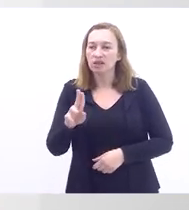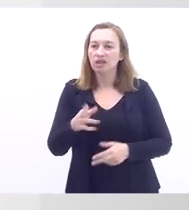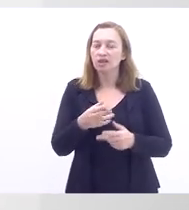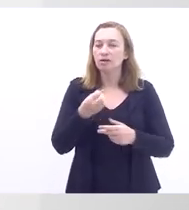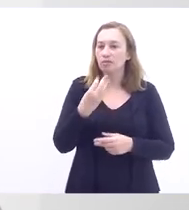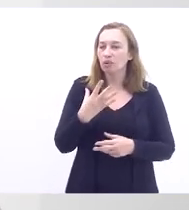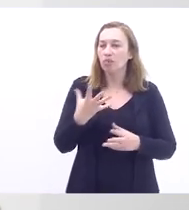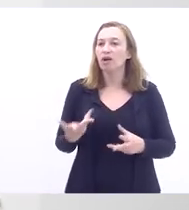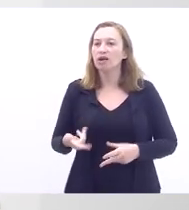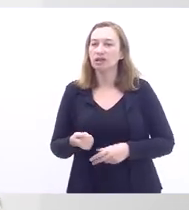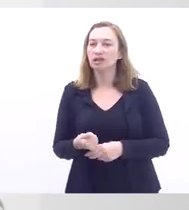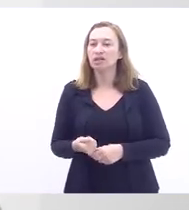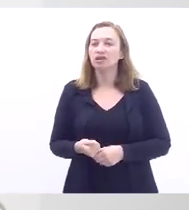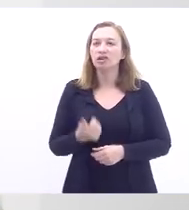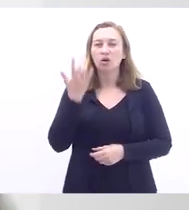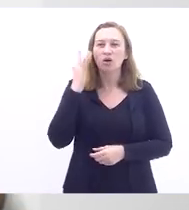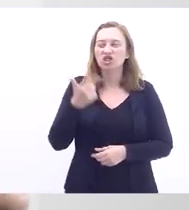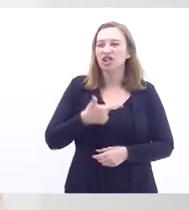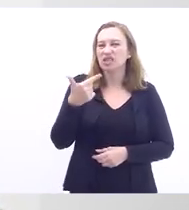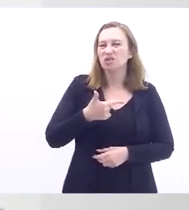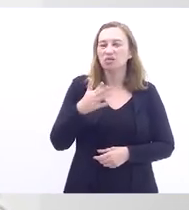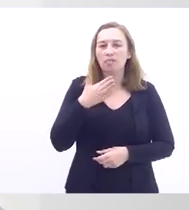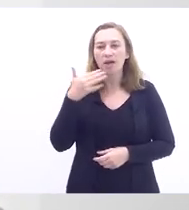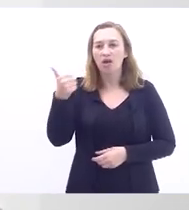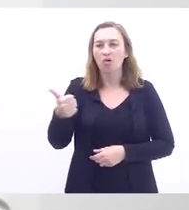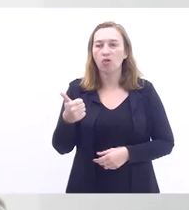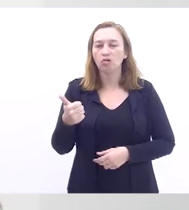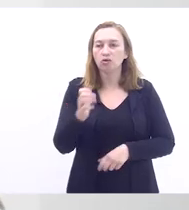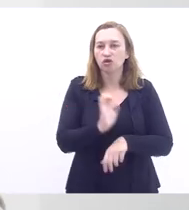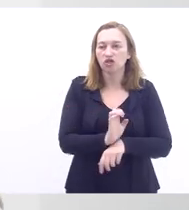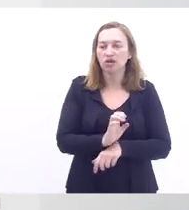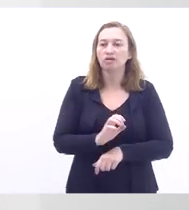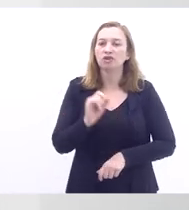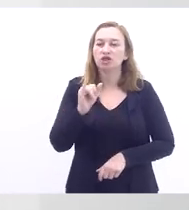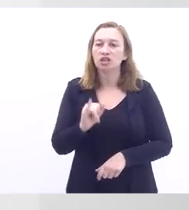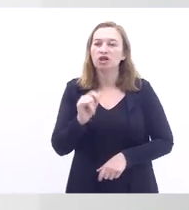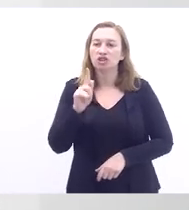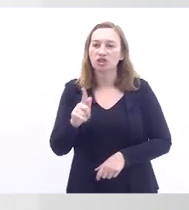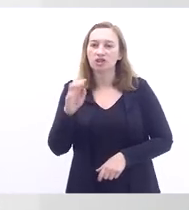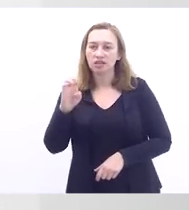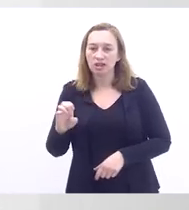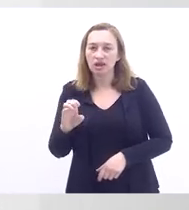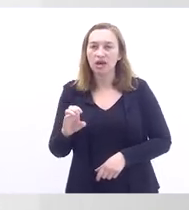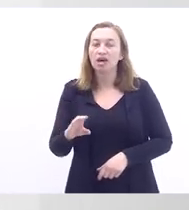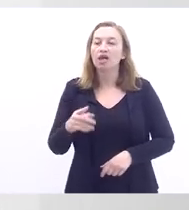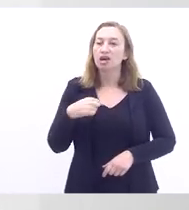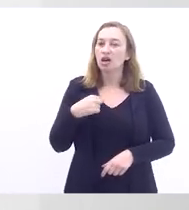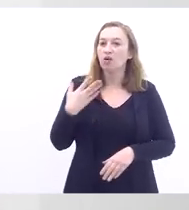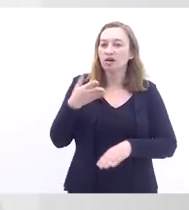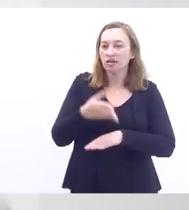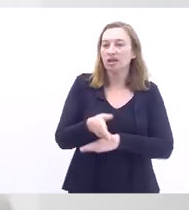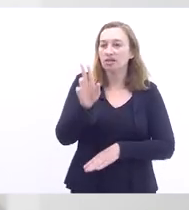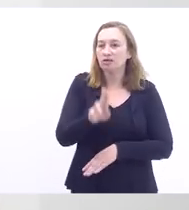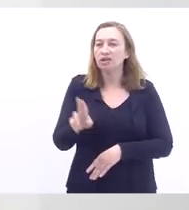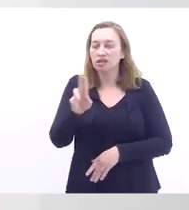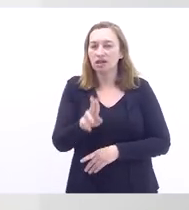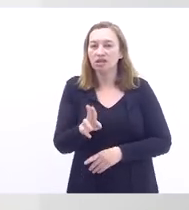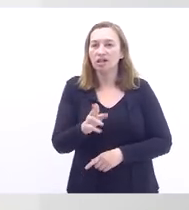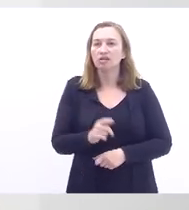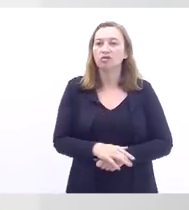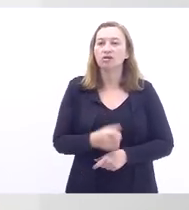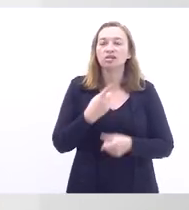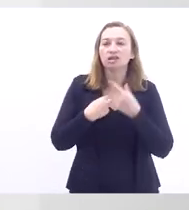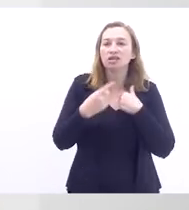posições sendo denominando a segunda maior do estado no igc e eu entrei na e com essa